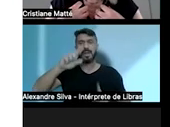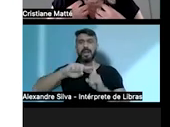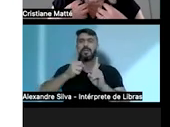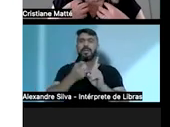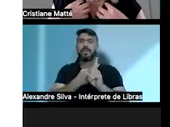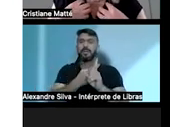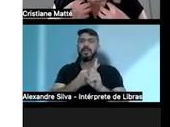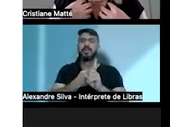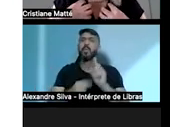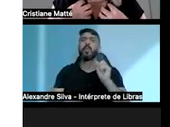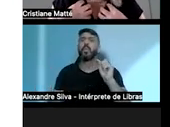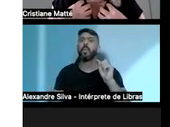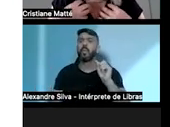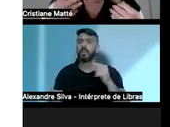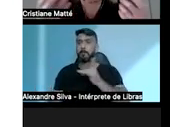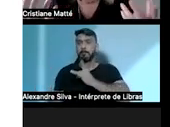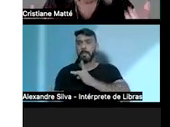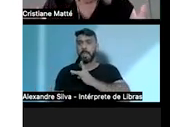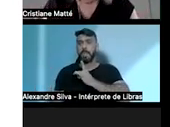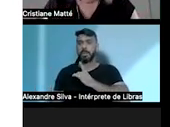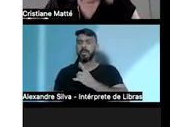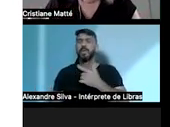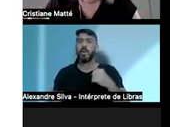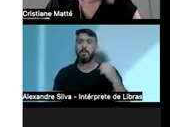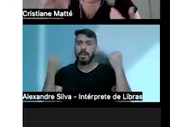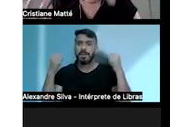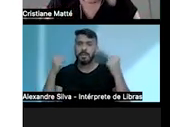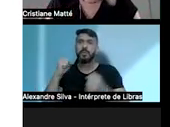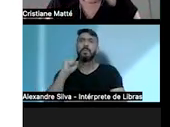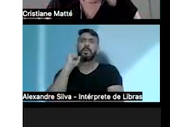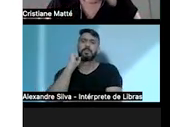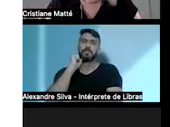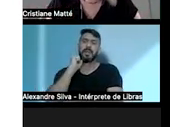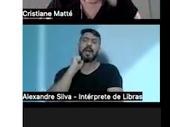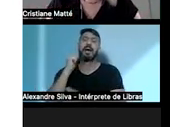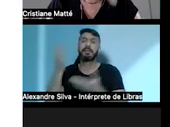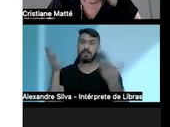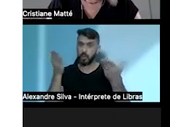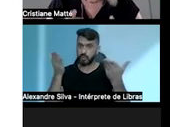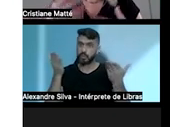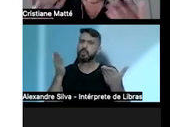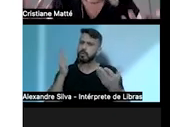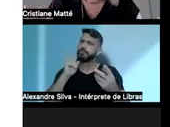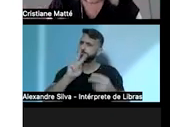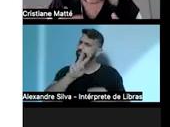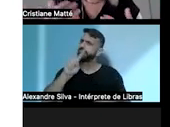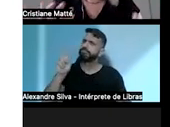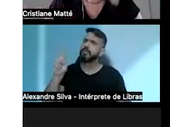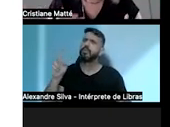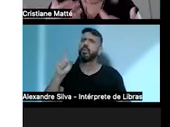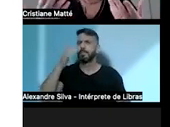super, assim, amedrontada. Quanto será de exercício que eu vou fazer? Até hoje, muitas vezes a gente escuta, né? Muitos